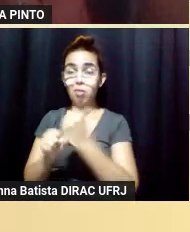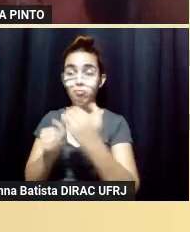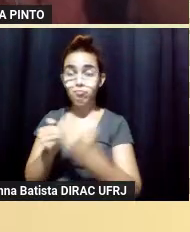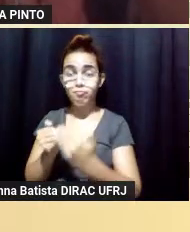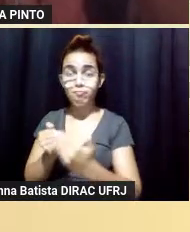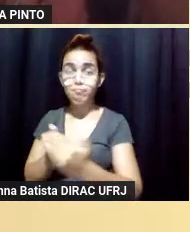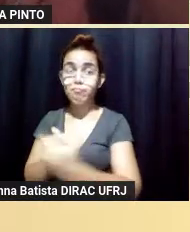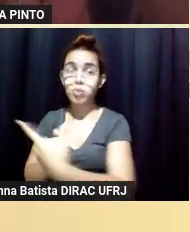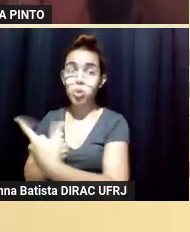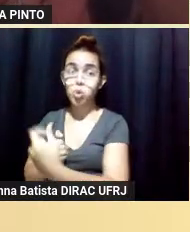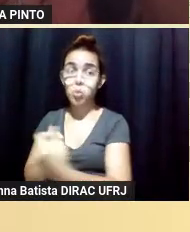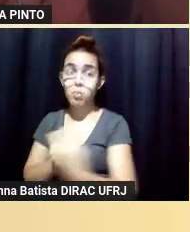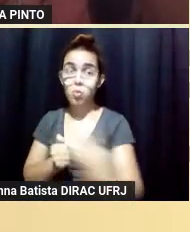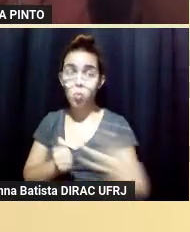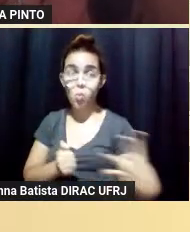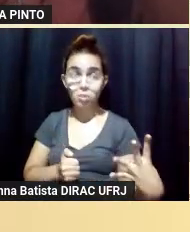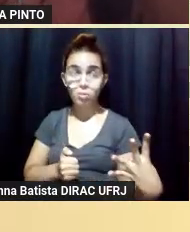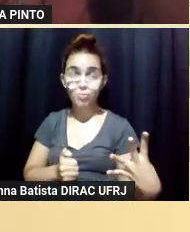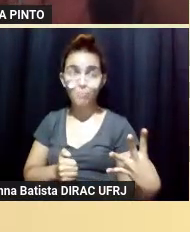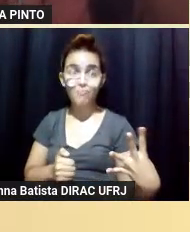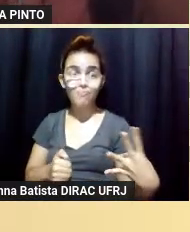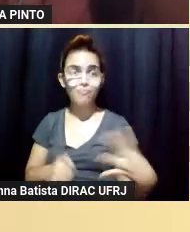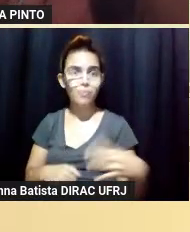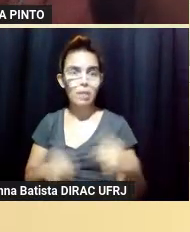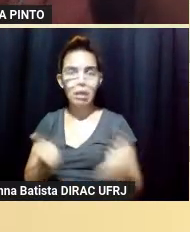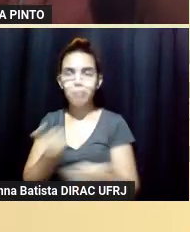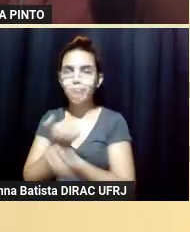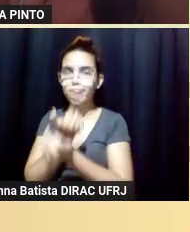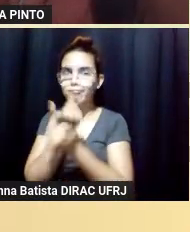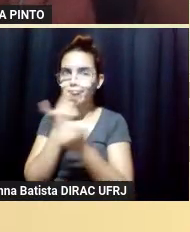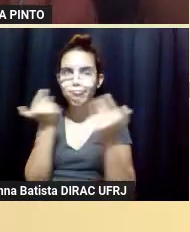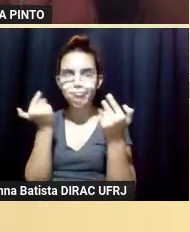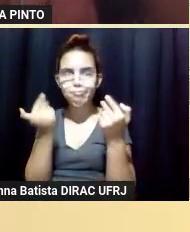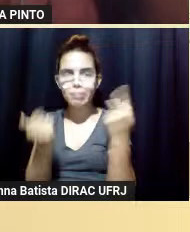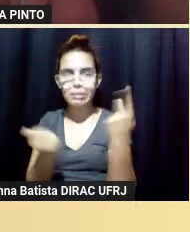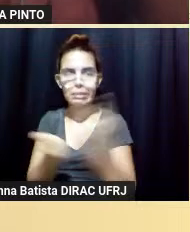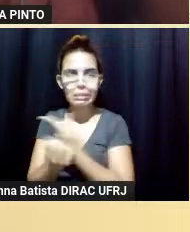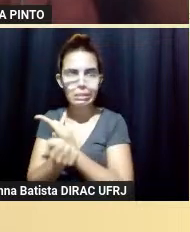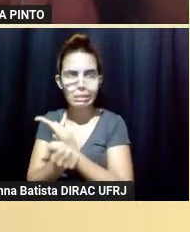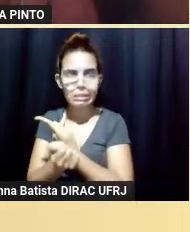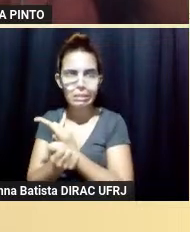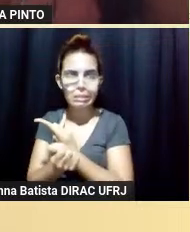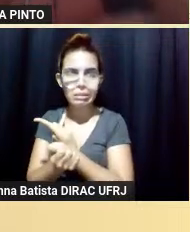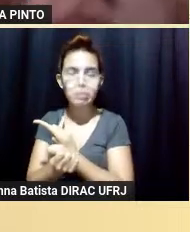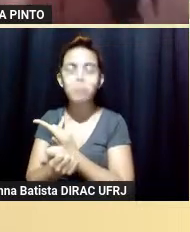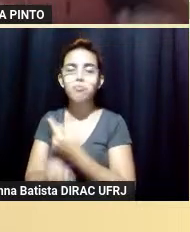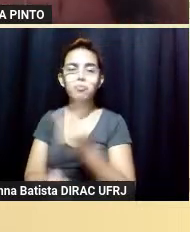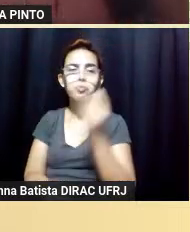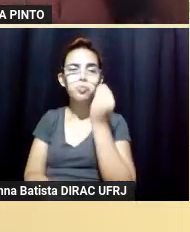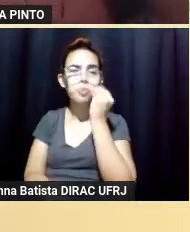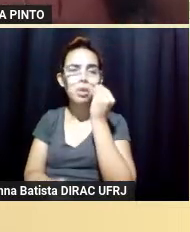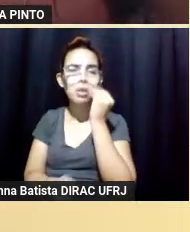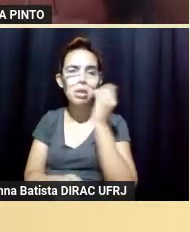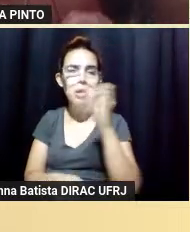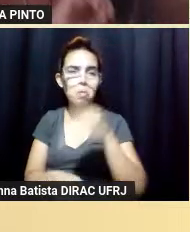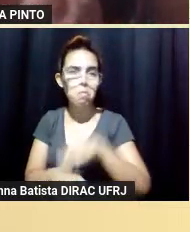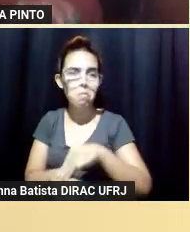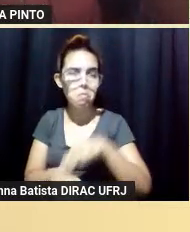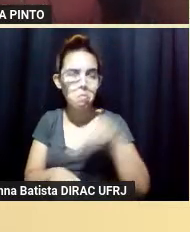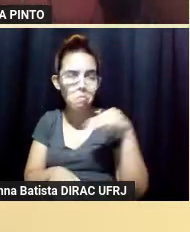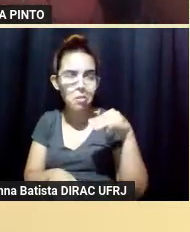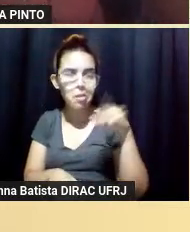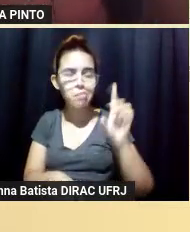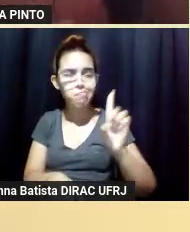muitas coisas aconteceram, né? Então, em 2004, eu tive a minha primeira tentativa de mestrado, aconteceu tudo ao mesmo tempo.